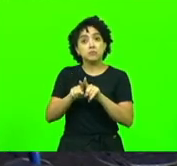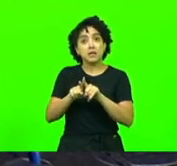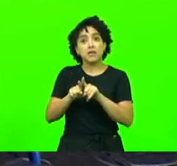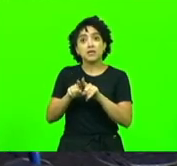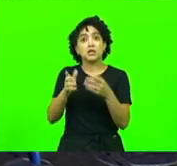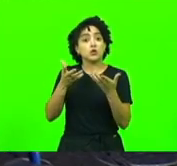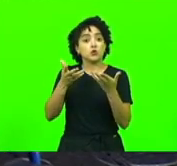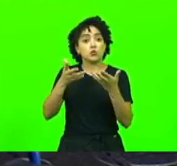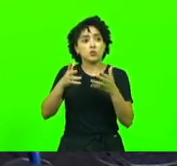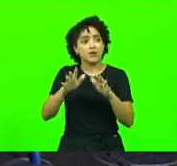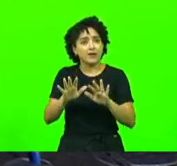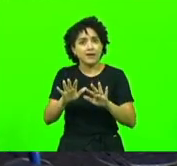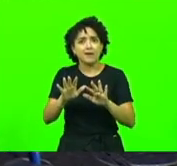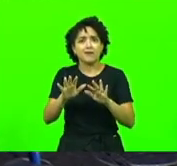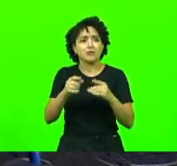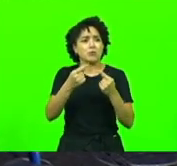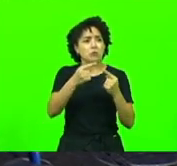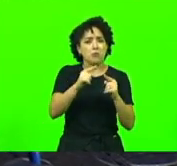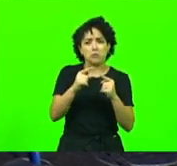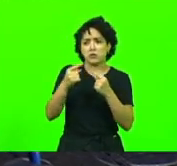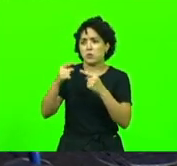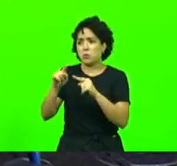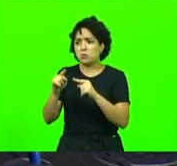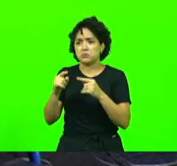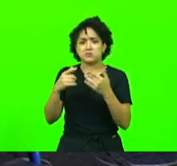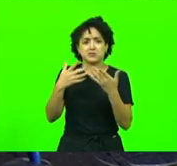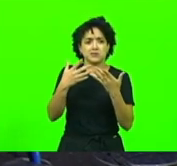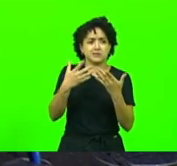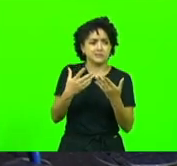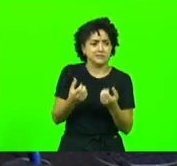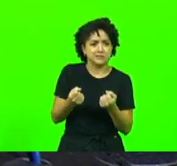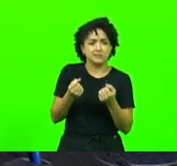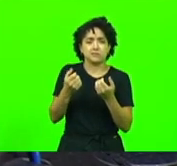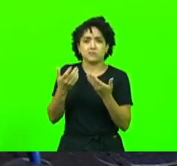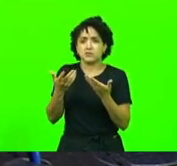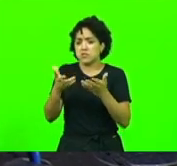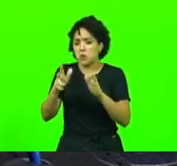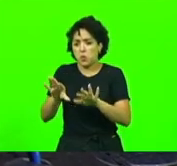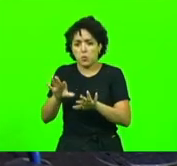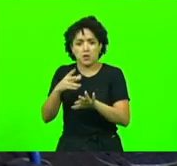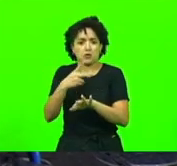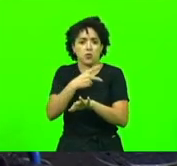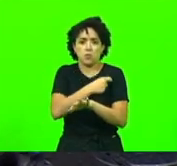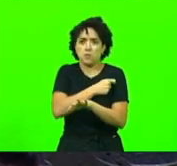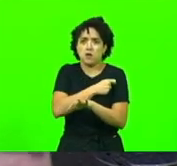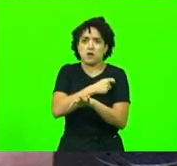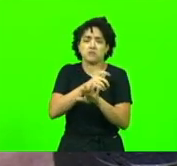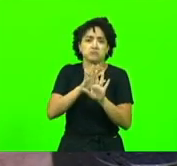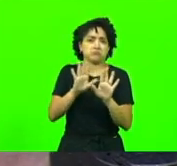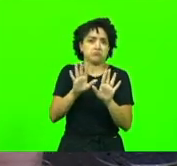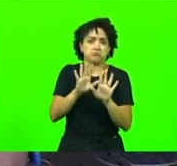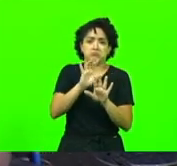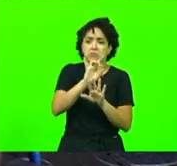quero incomodar ninguém, não aceito que ninguém seja incomodado se não quiser tomar a sua vacina. Cada